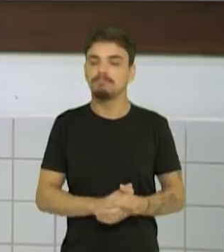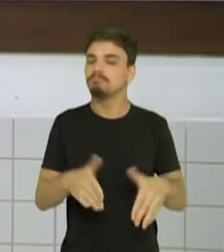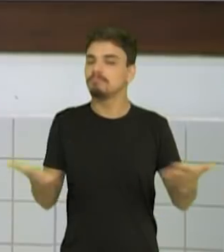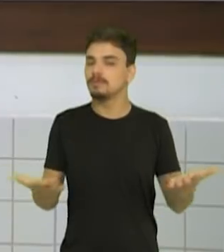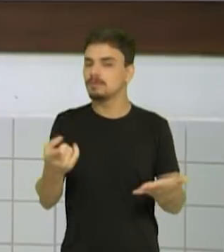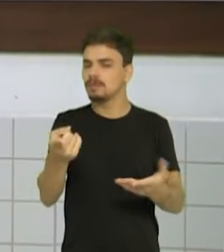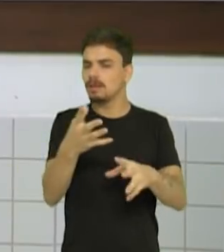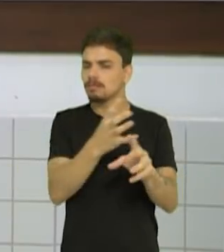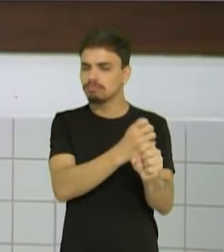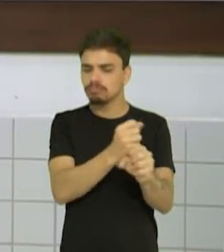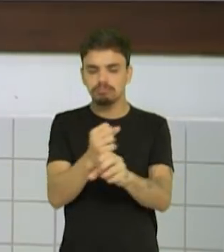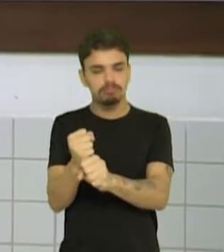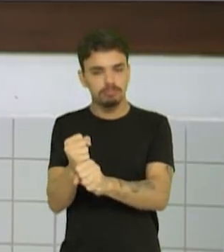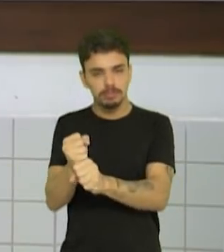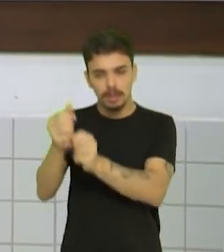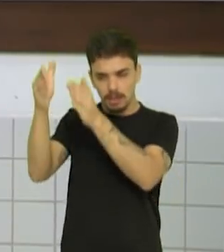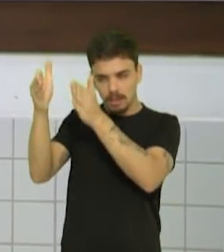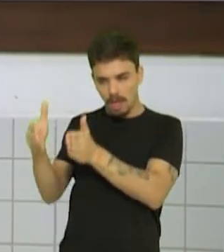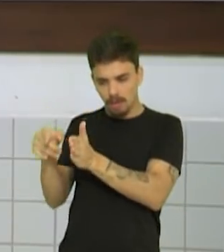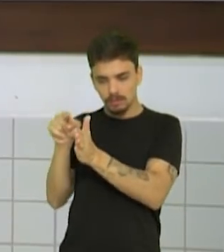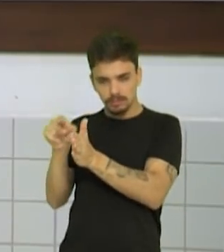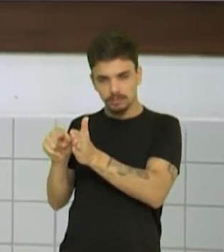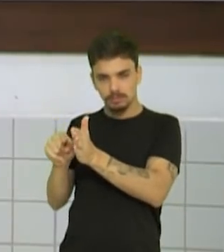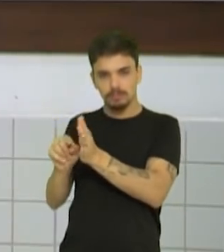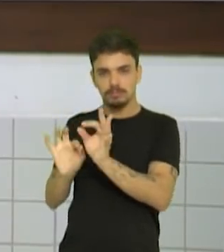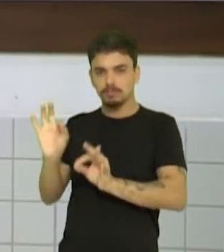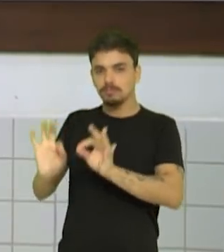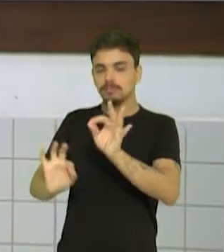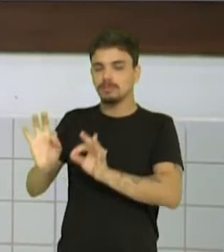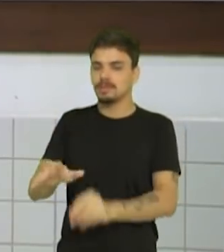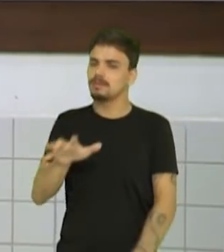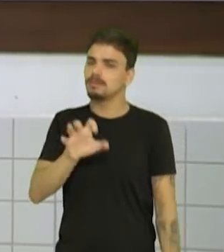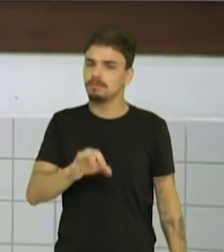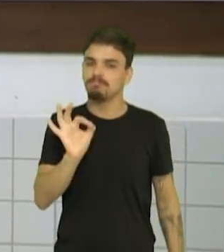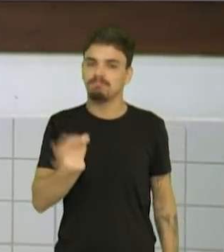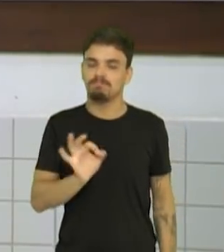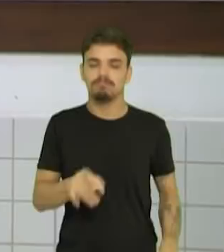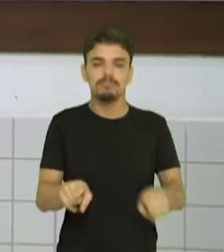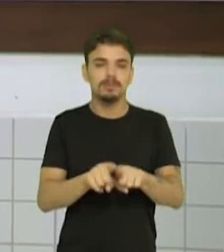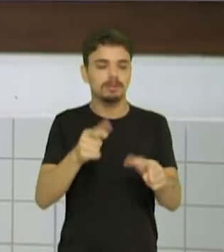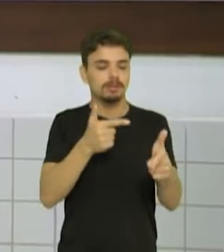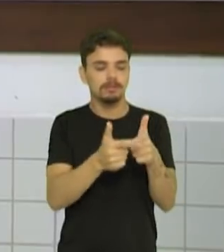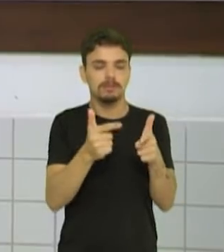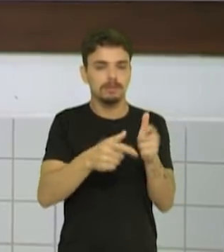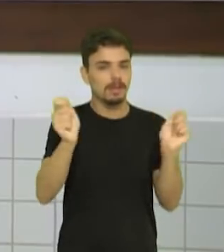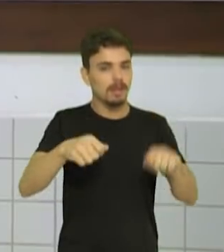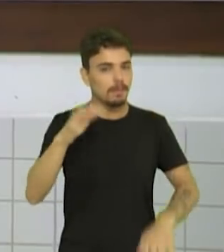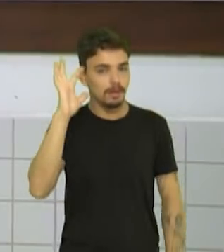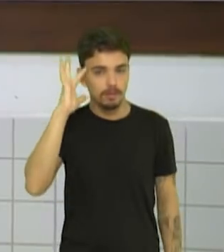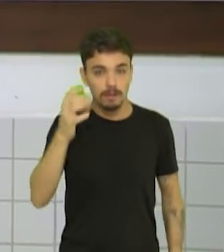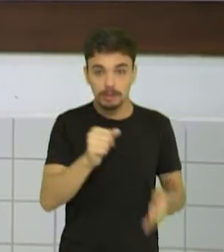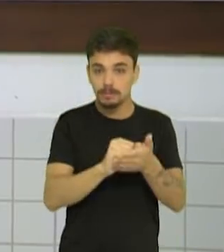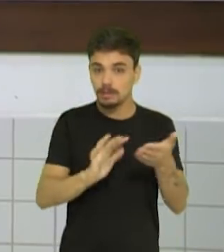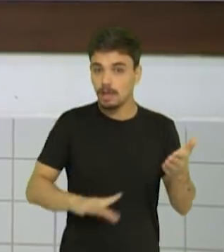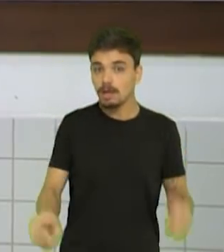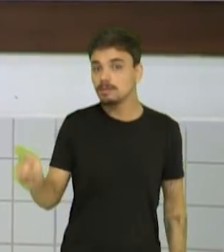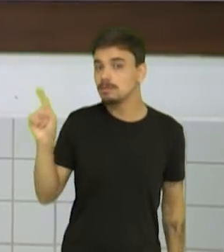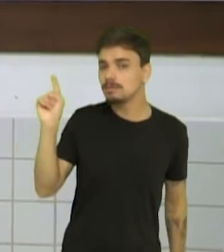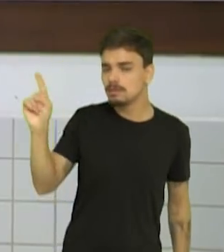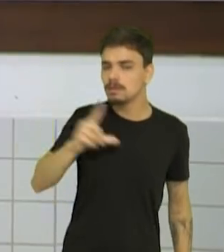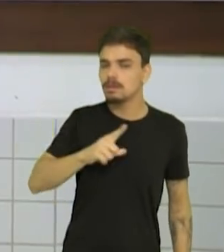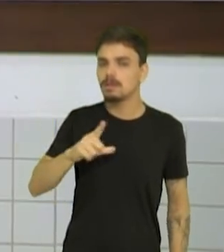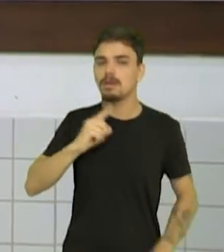Fez as continhas aí do lado, fez um rascunho? E é assim mesmo, gente, com apenas divisões você consegue resolver esse exercício e já dá